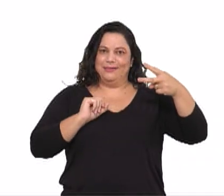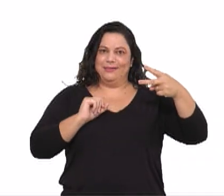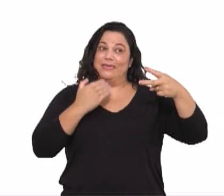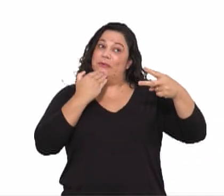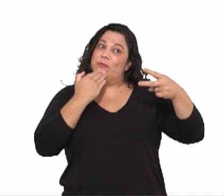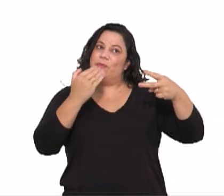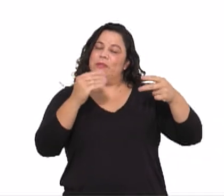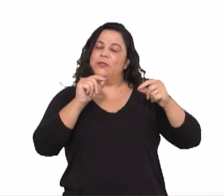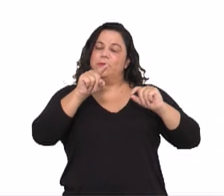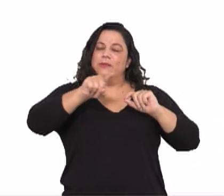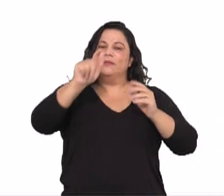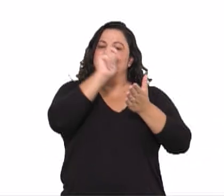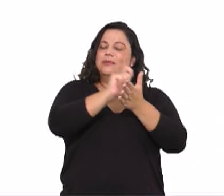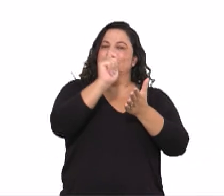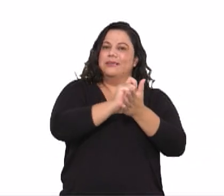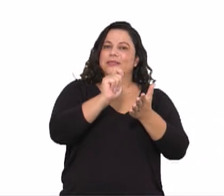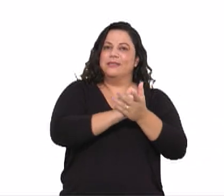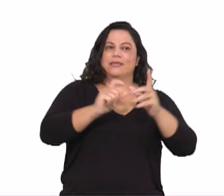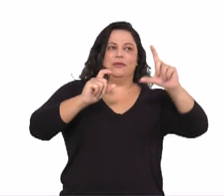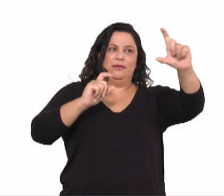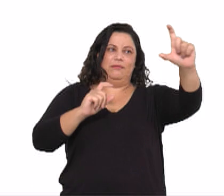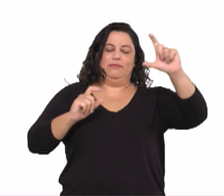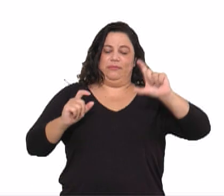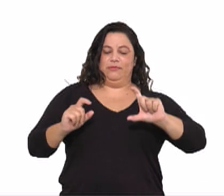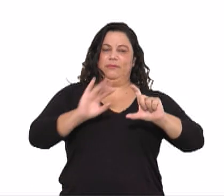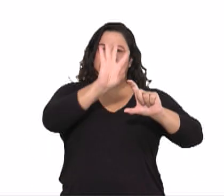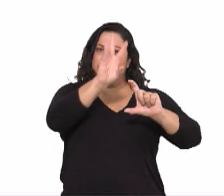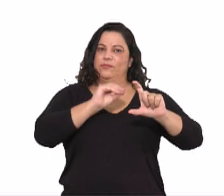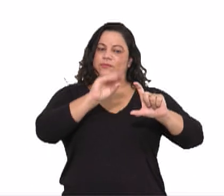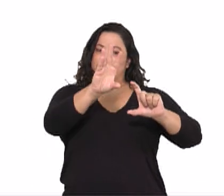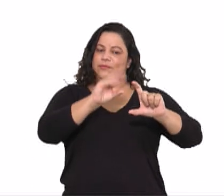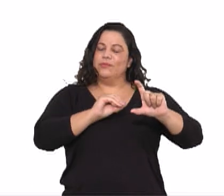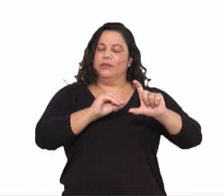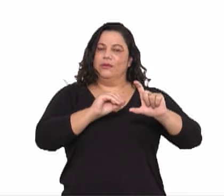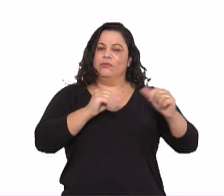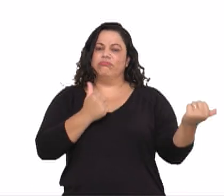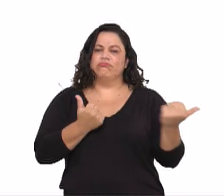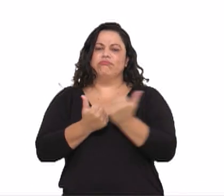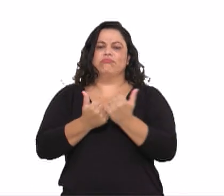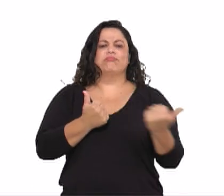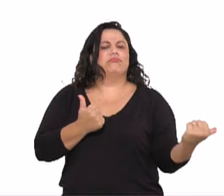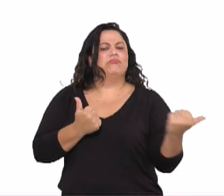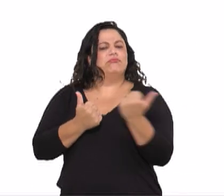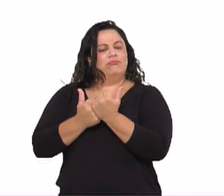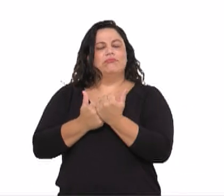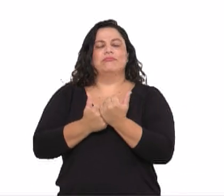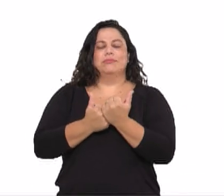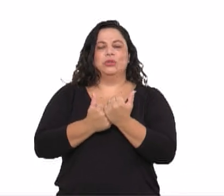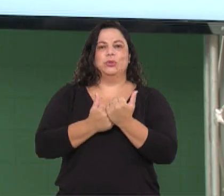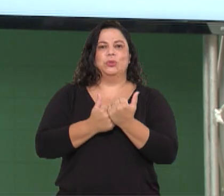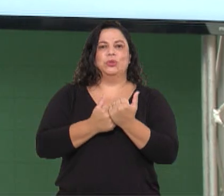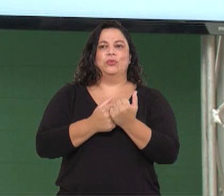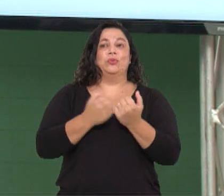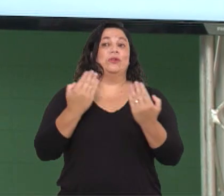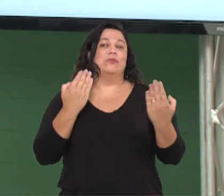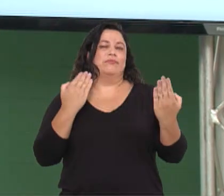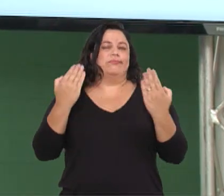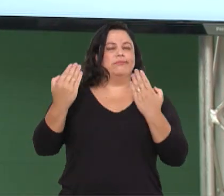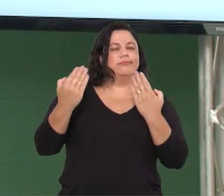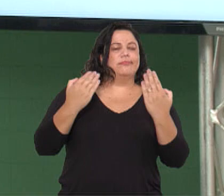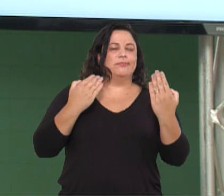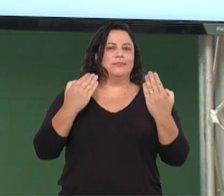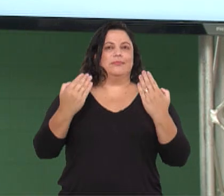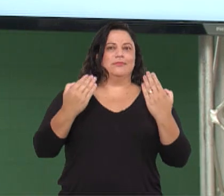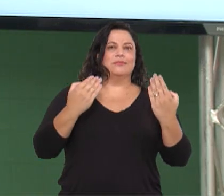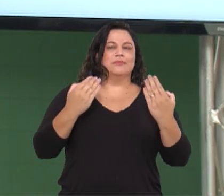que vocês reescrevam a primeira estrofe do poema, substituindo as metáforas por comparações.